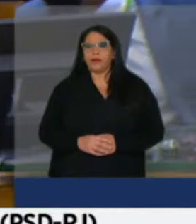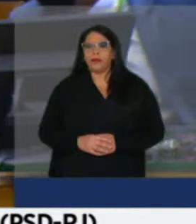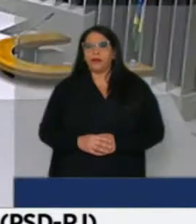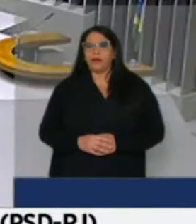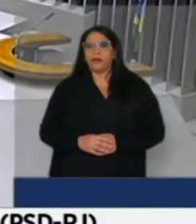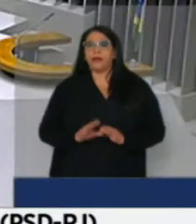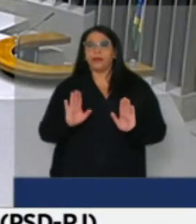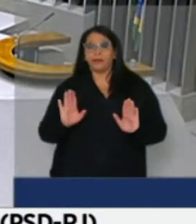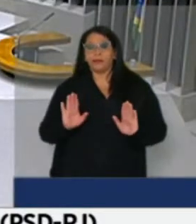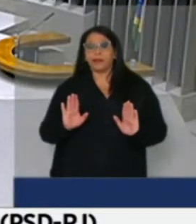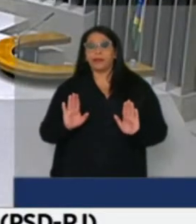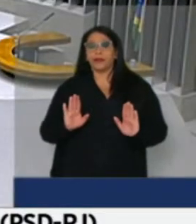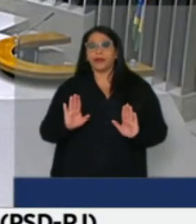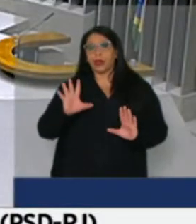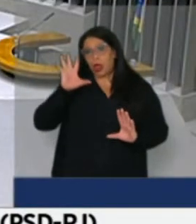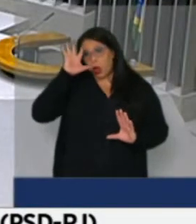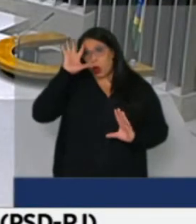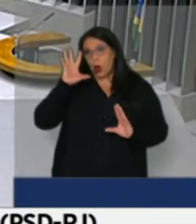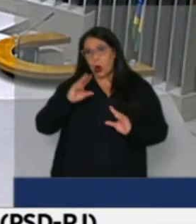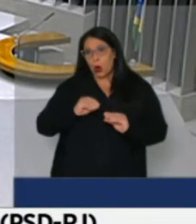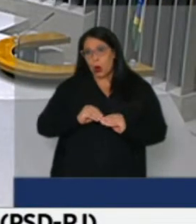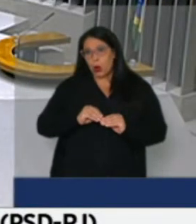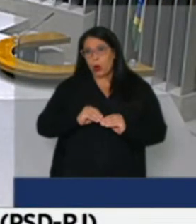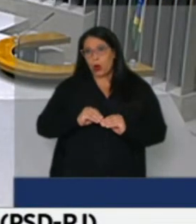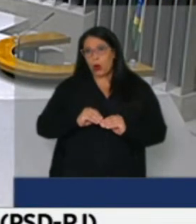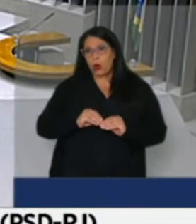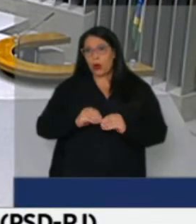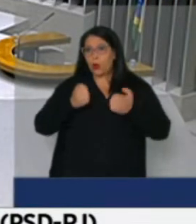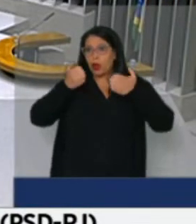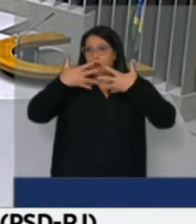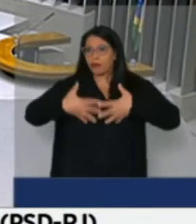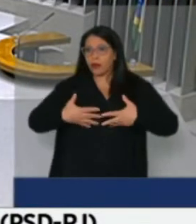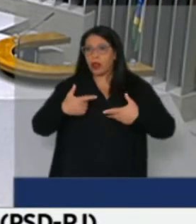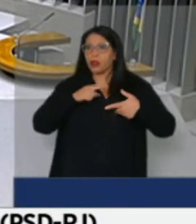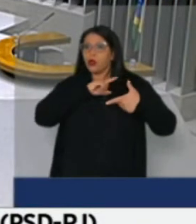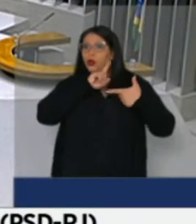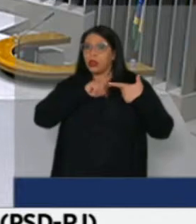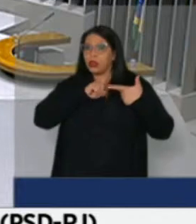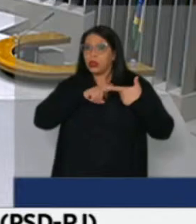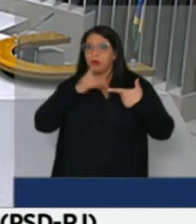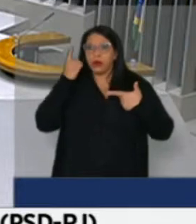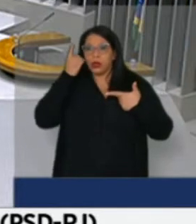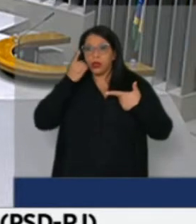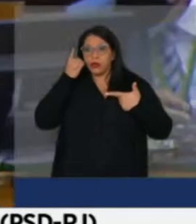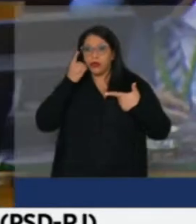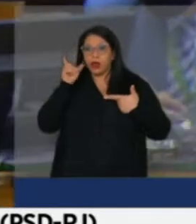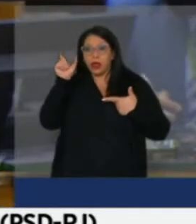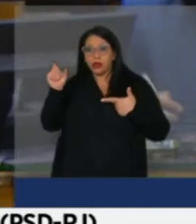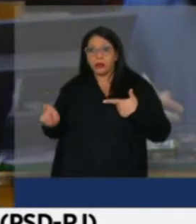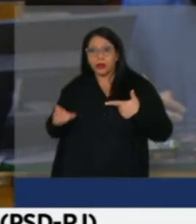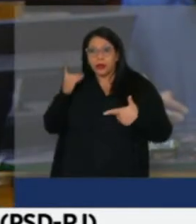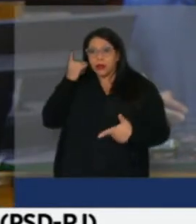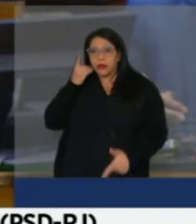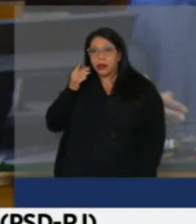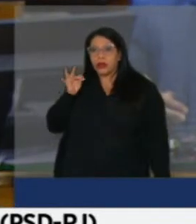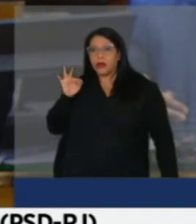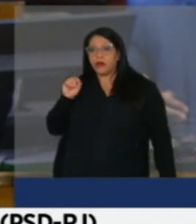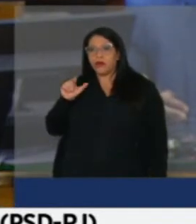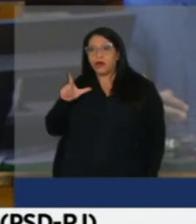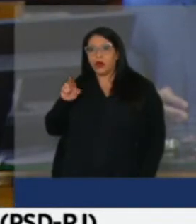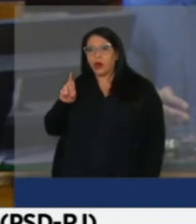Agora há pouco, então, concluiu a fala o segundo advogado da deputada Flor de Lis. Queria